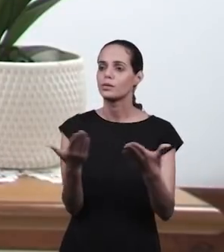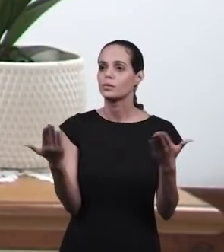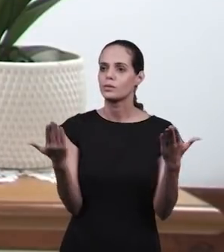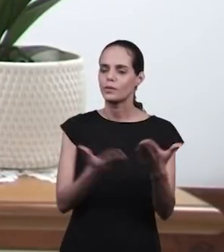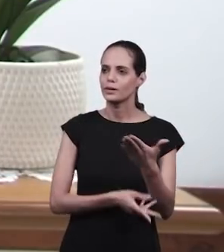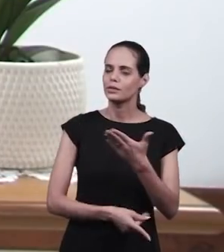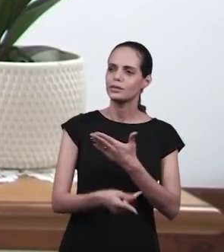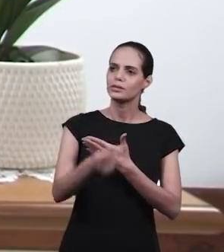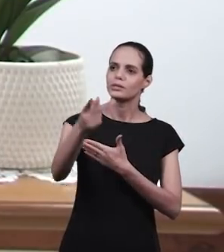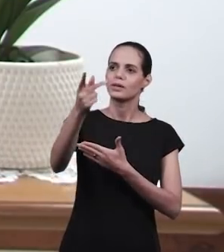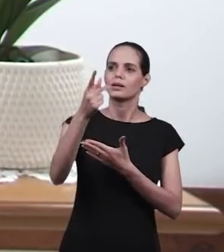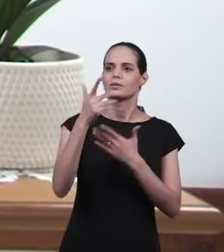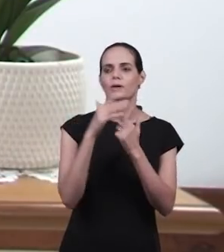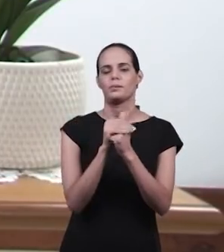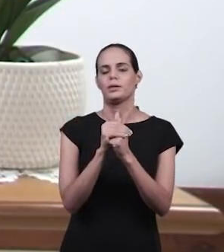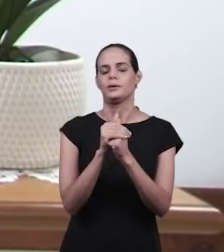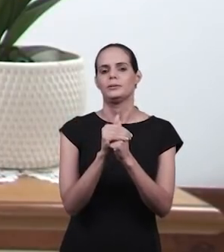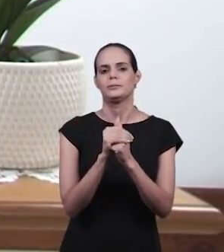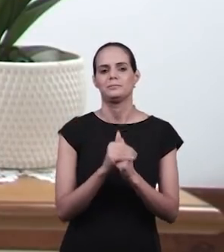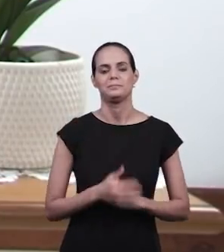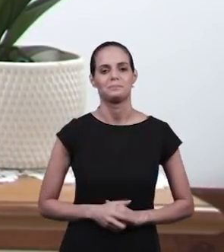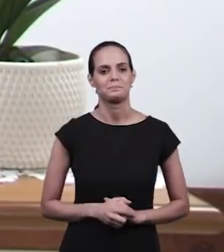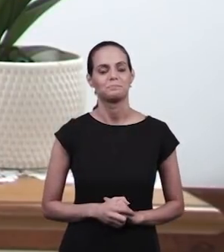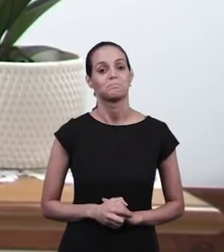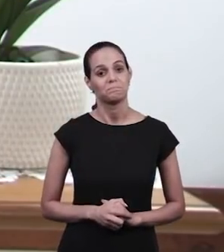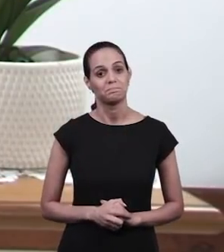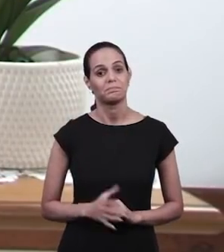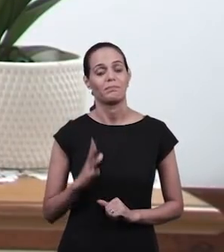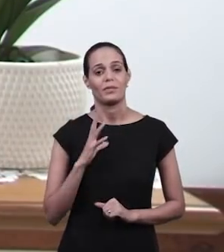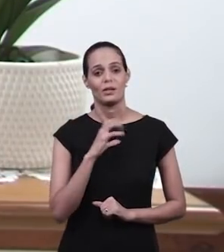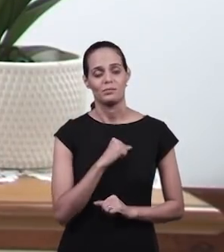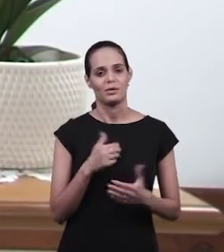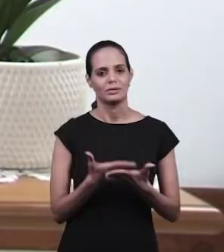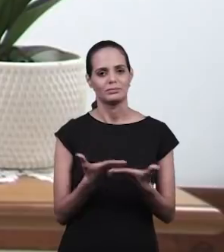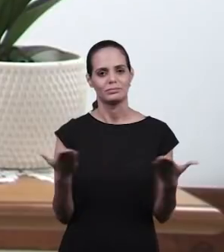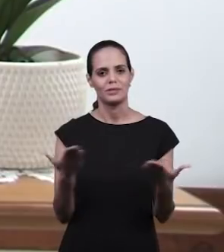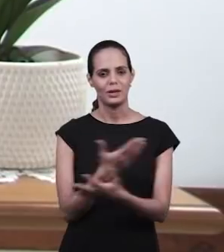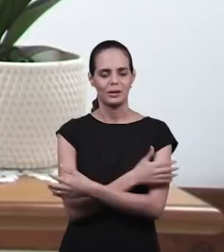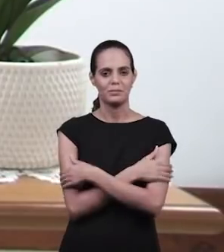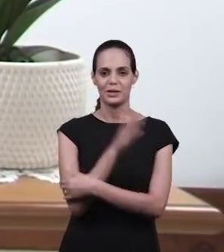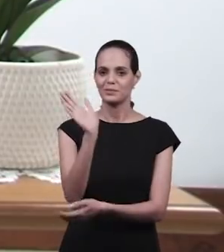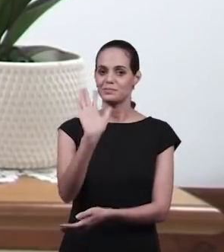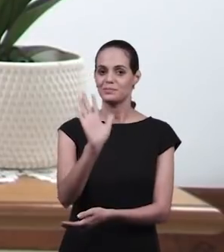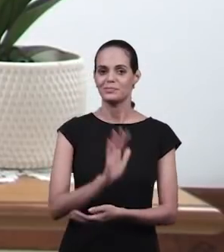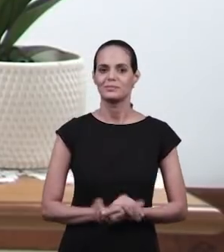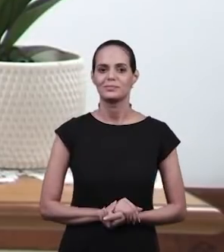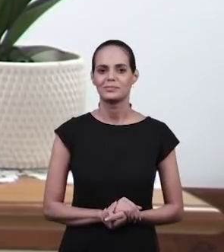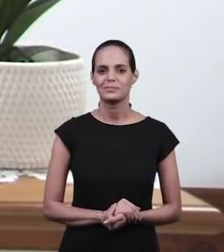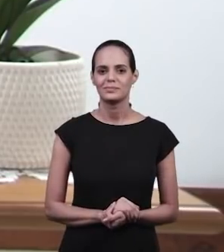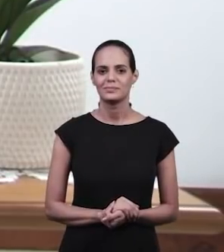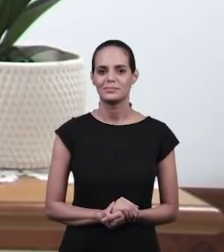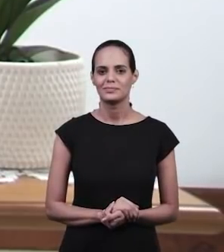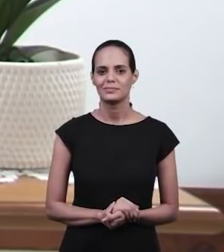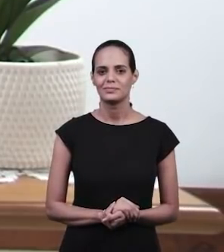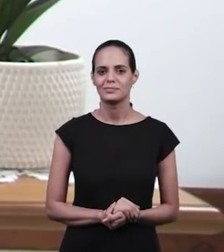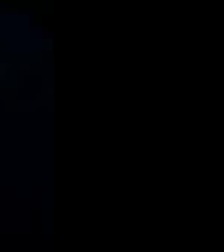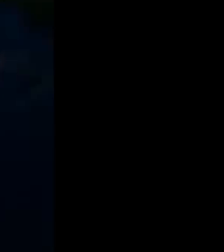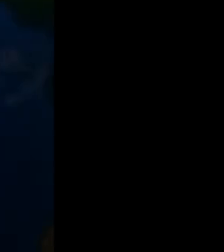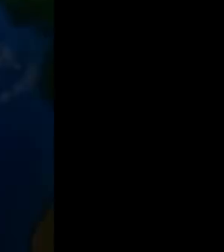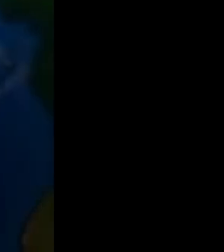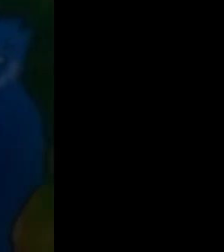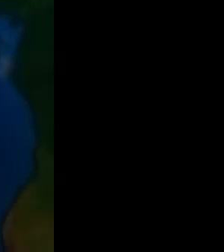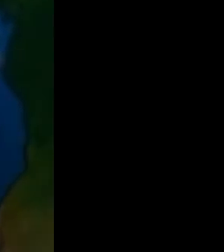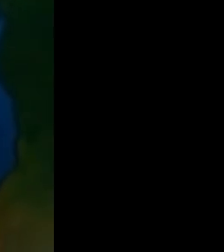Deus, desde agora e por toda a eternidade. Amém. Queridos irmãos, um abraço a todos, até o nosso próximo encontro.